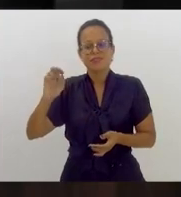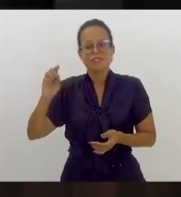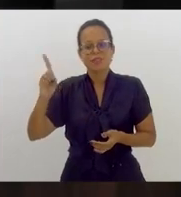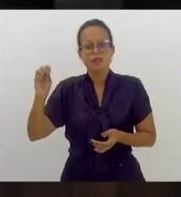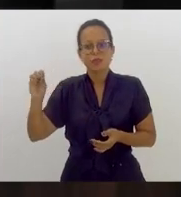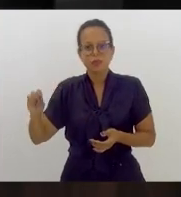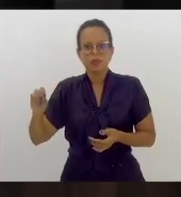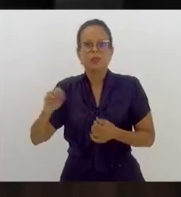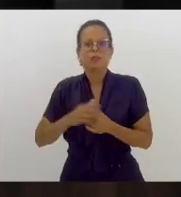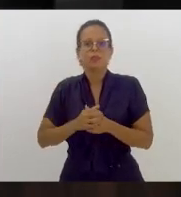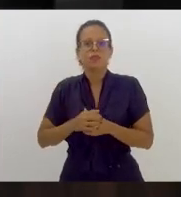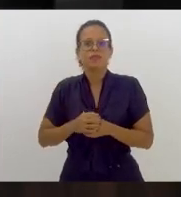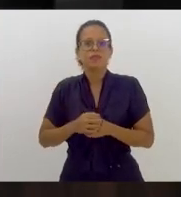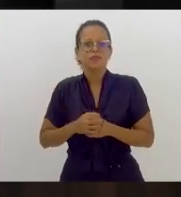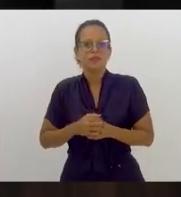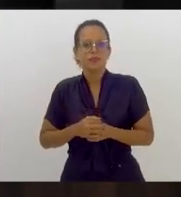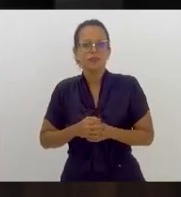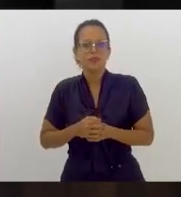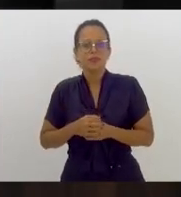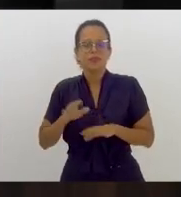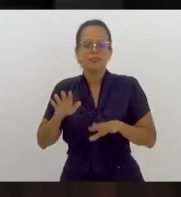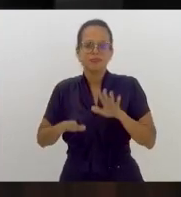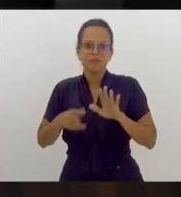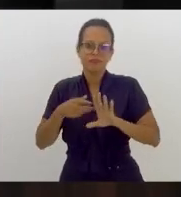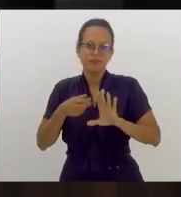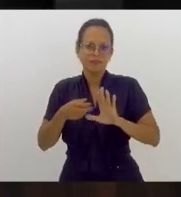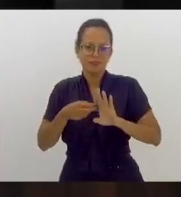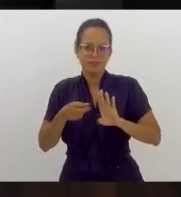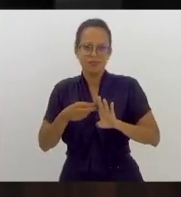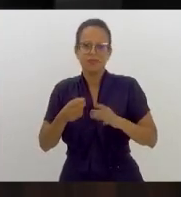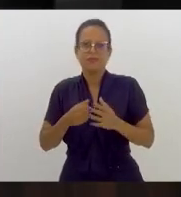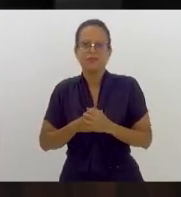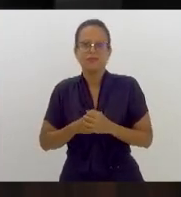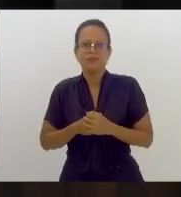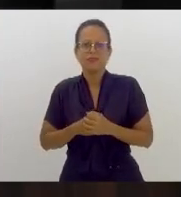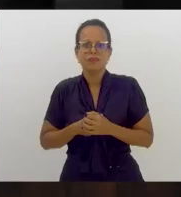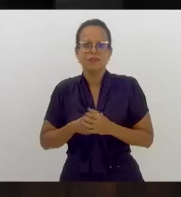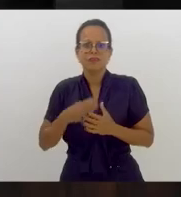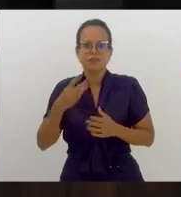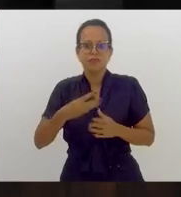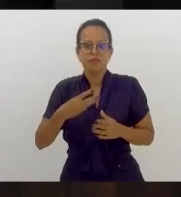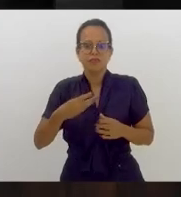de parecer da Comissão de Emendas Condicionais e Vetos, assim como 31º também,